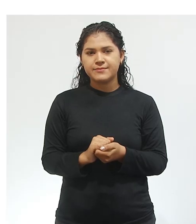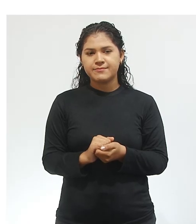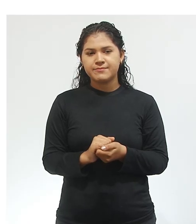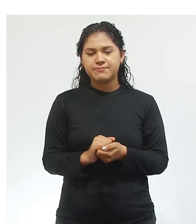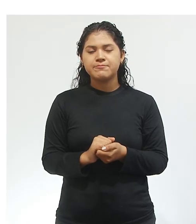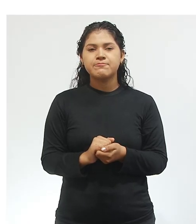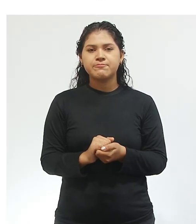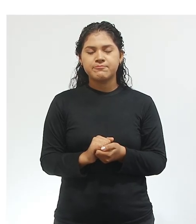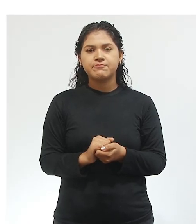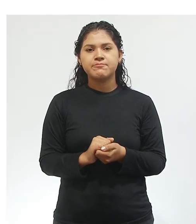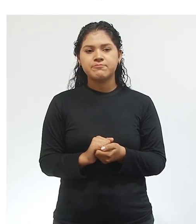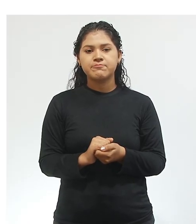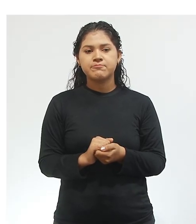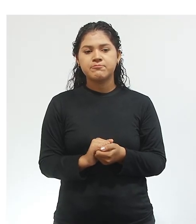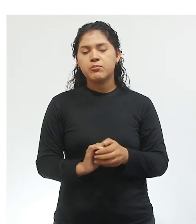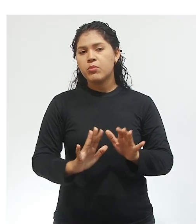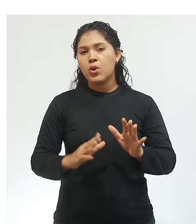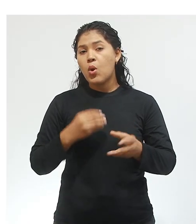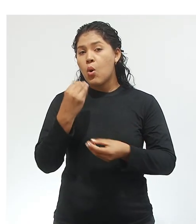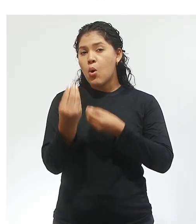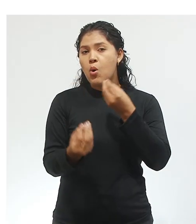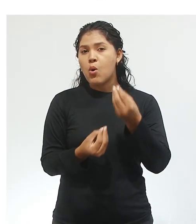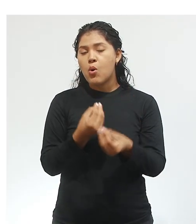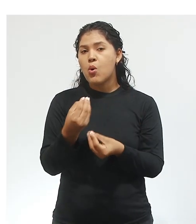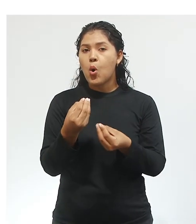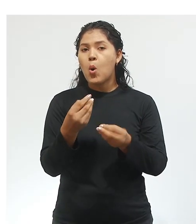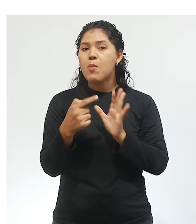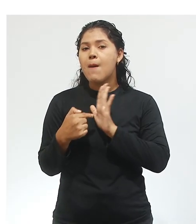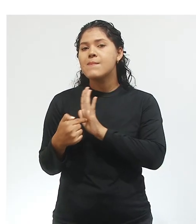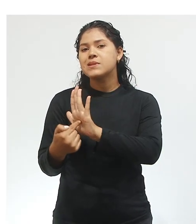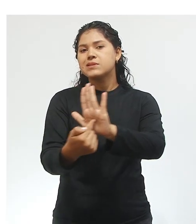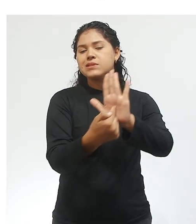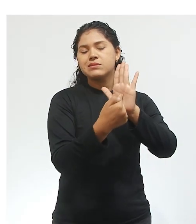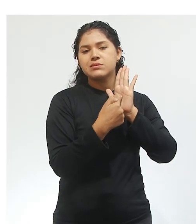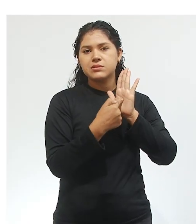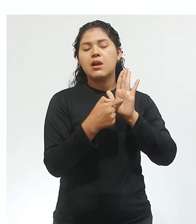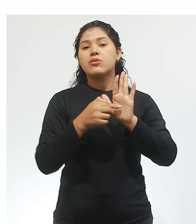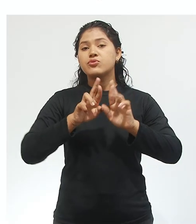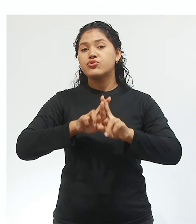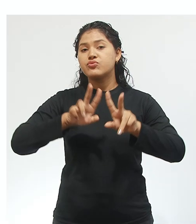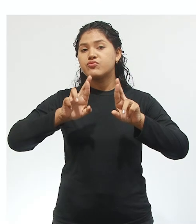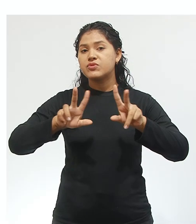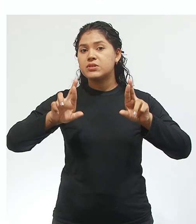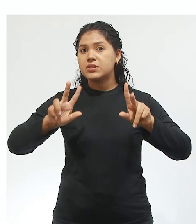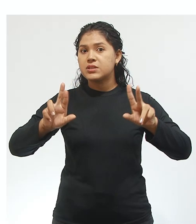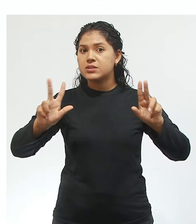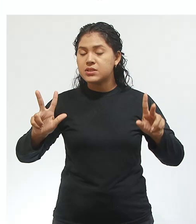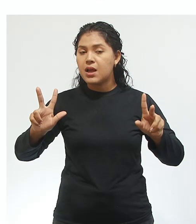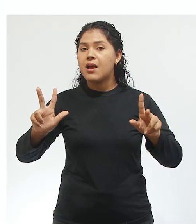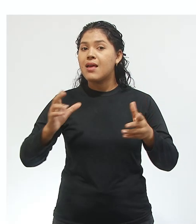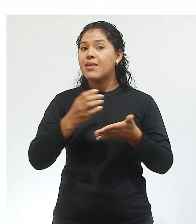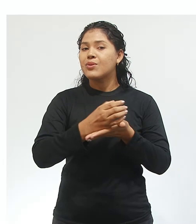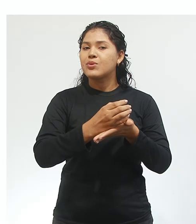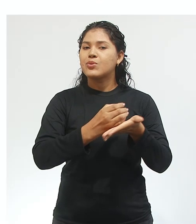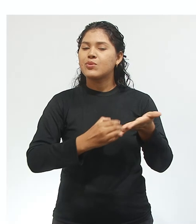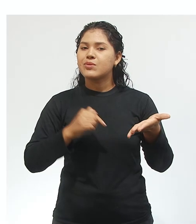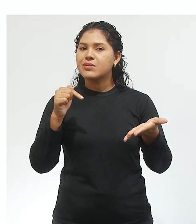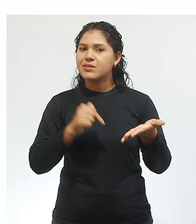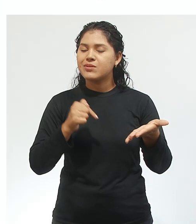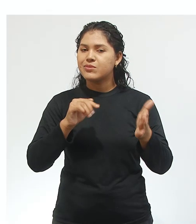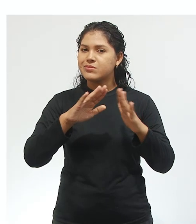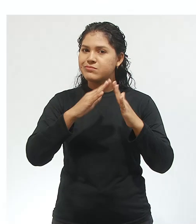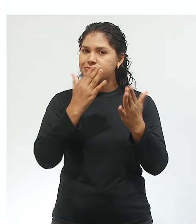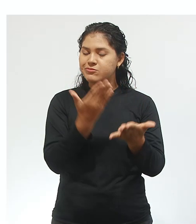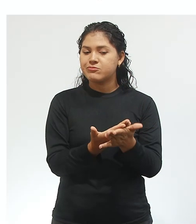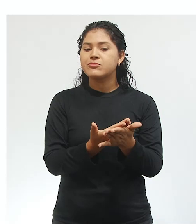A forma como são abordadas as diferenças nos e pelos currículos